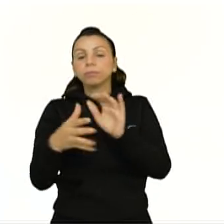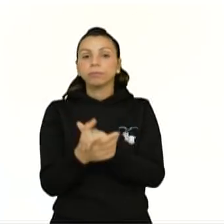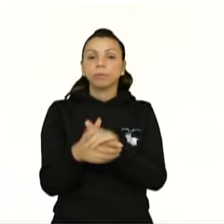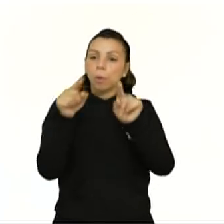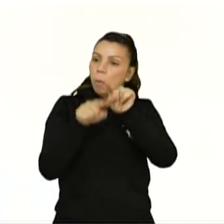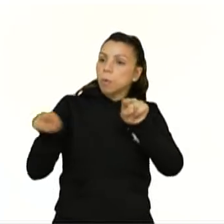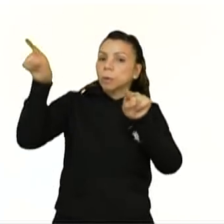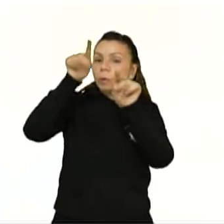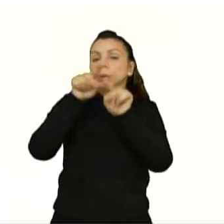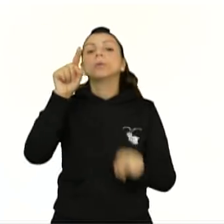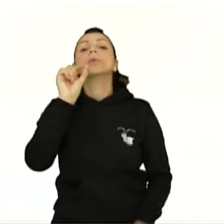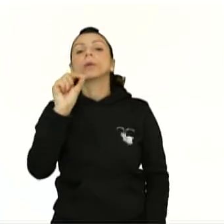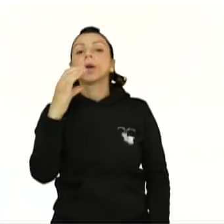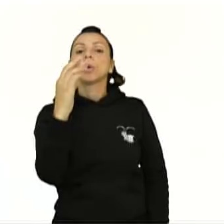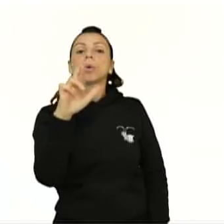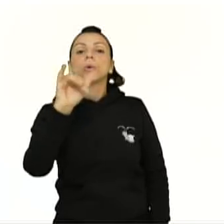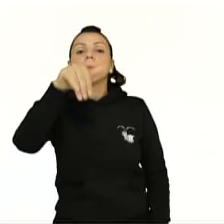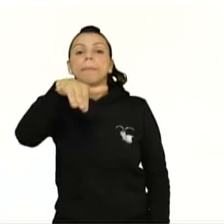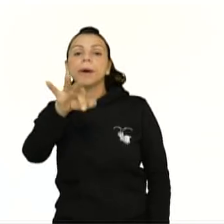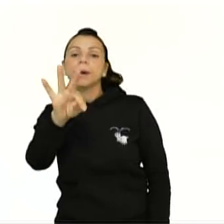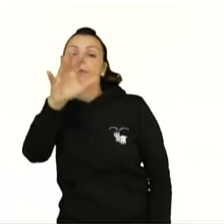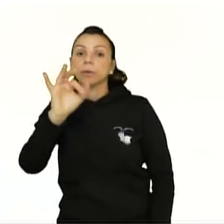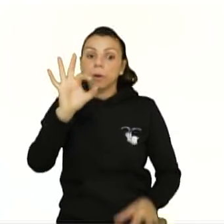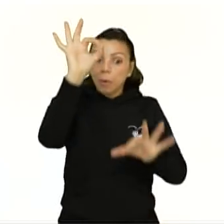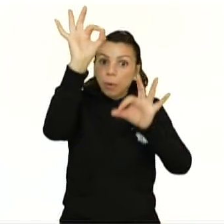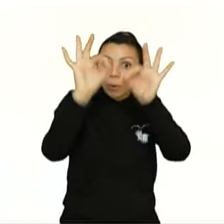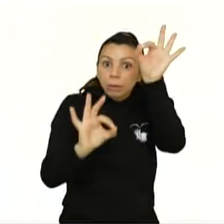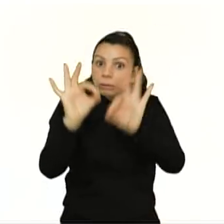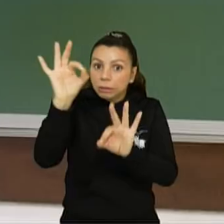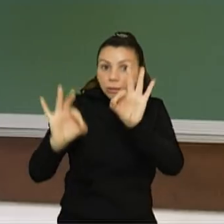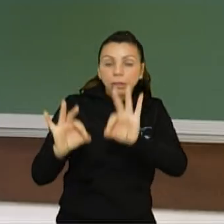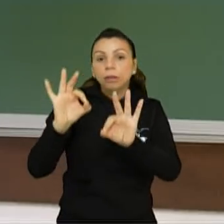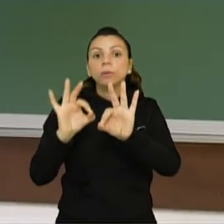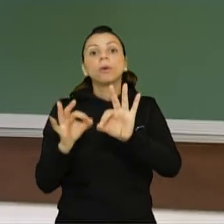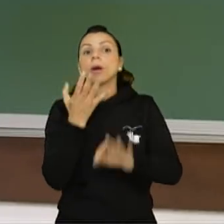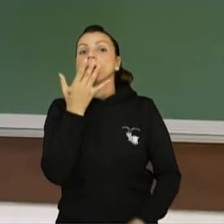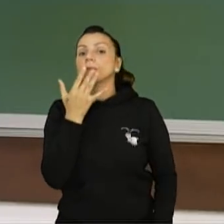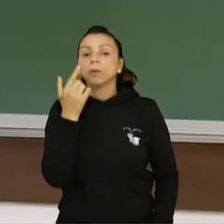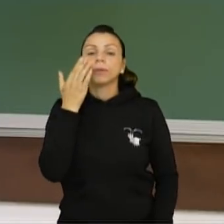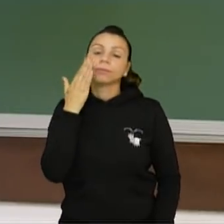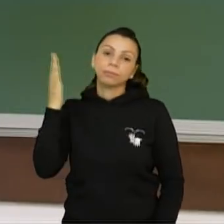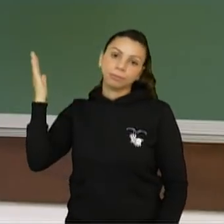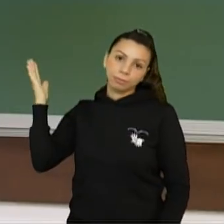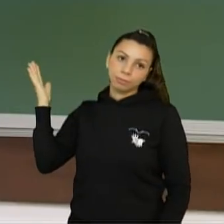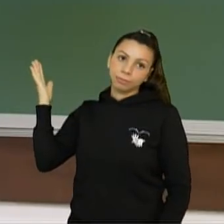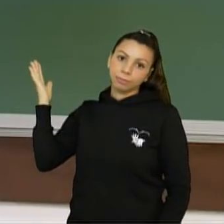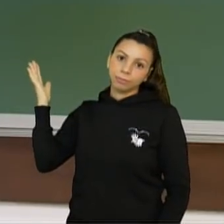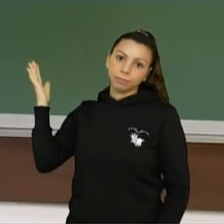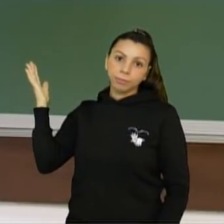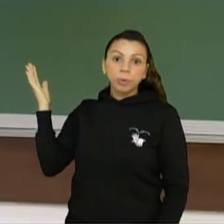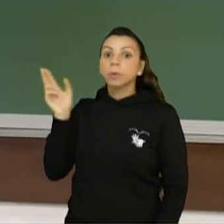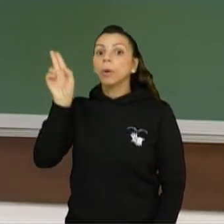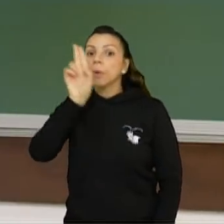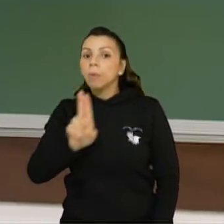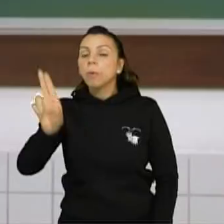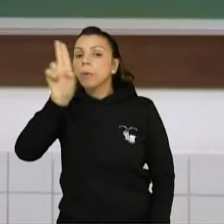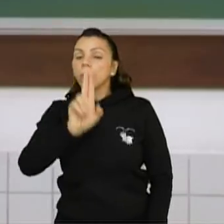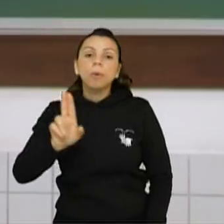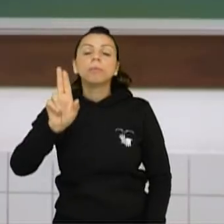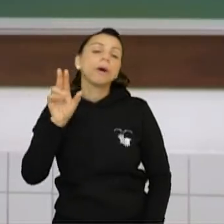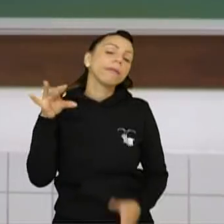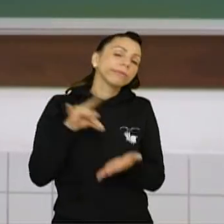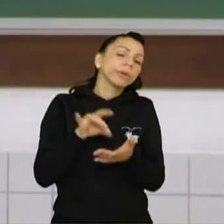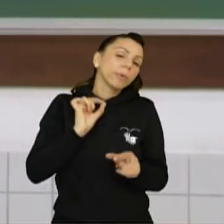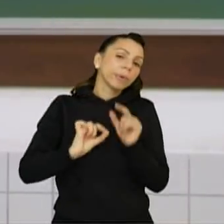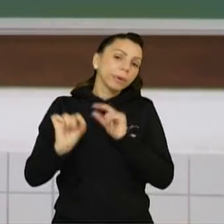ciclo cromático, tá bom? Então, organizando aquelas cores que nós vimos lá, se tornou exatamente isso. Isso aqui se torna muito útil, na verdade,